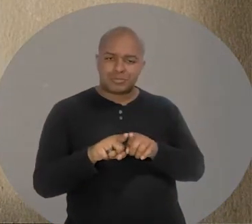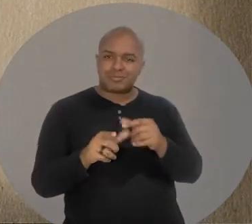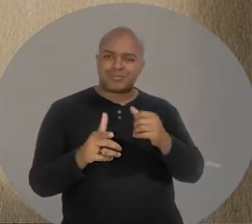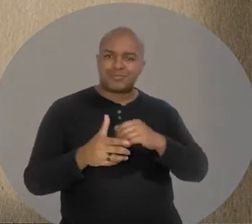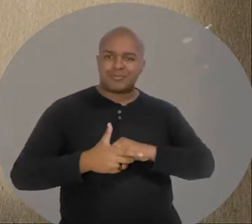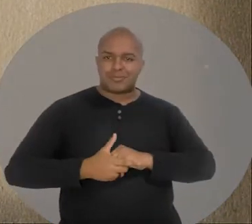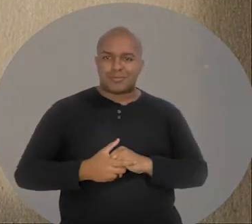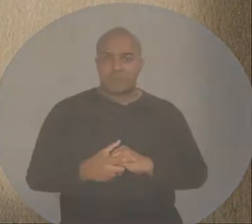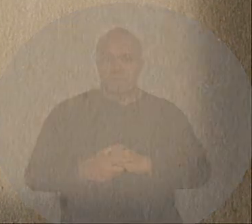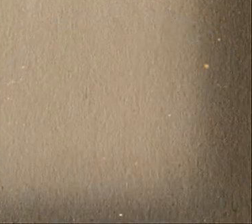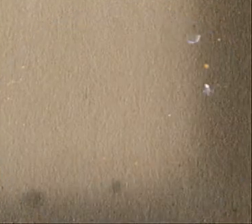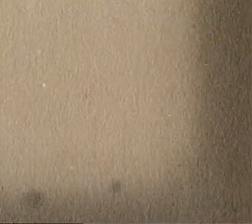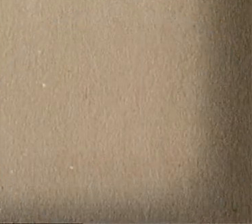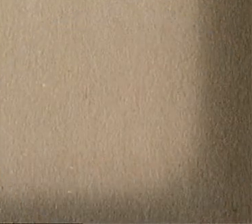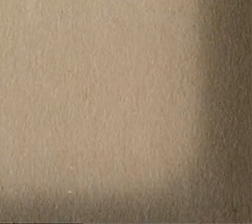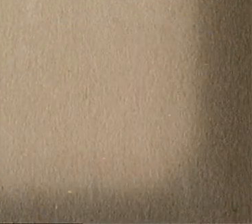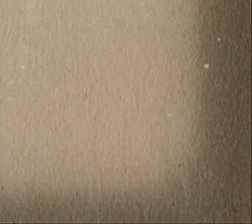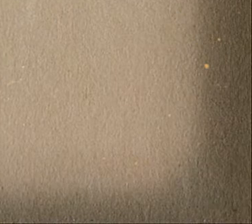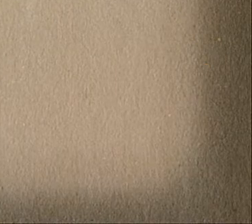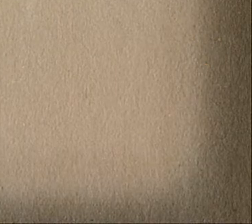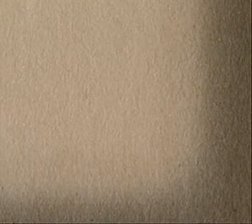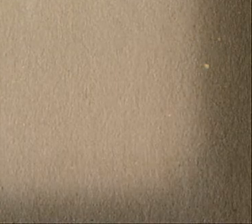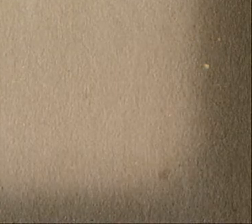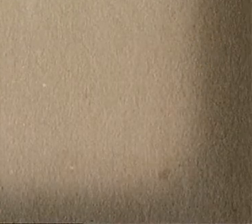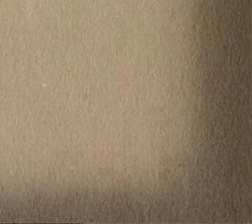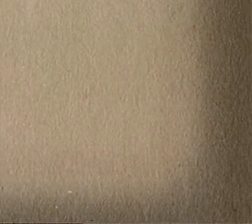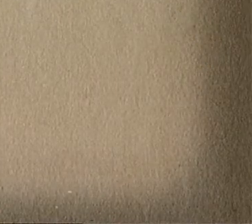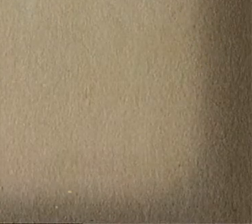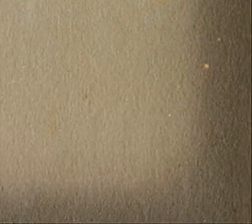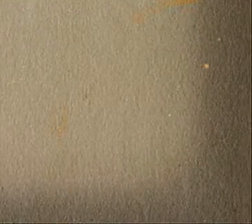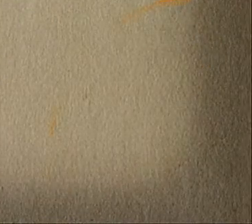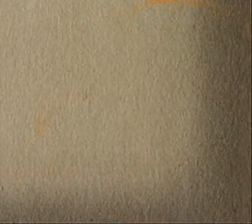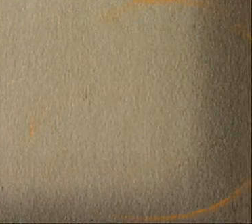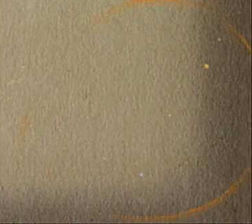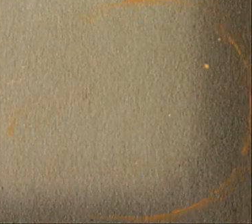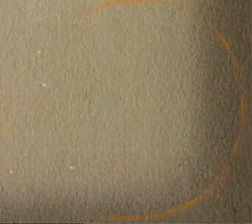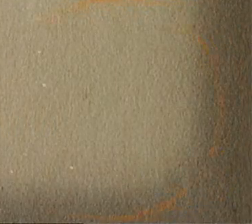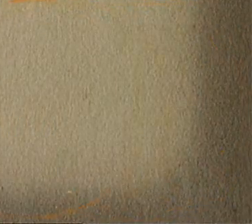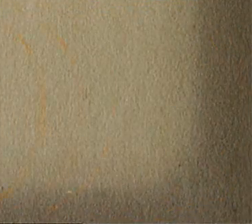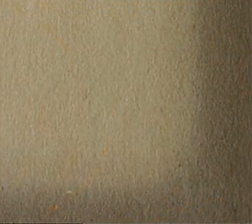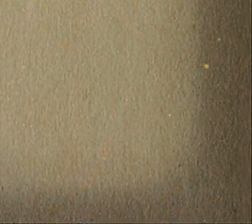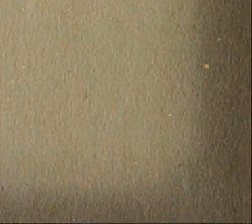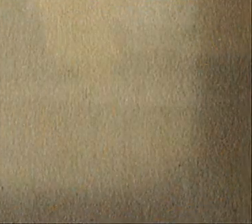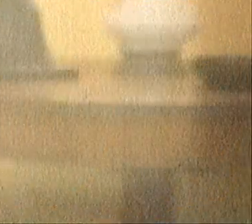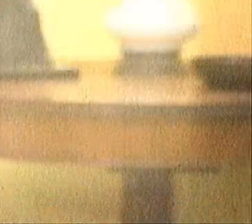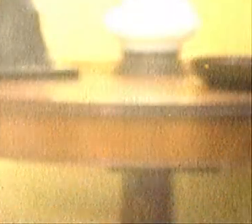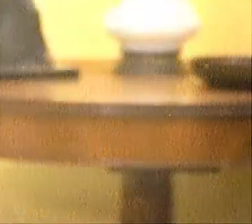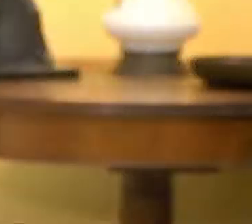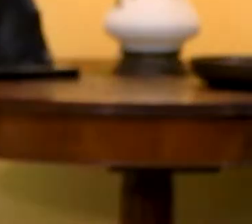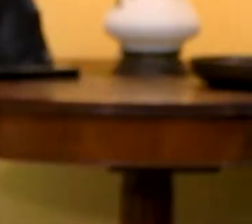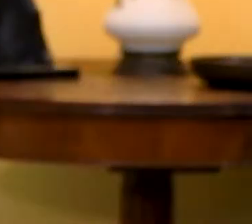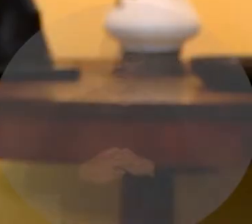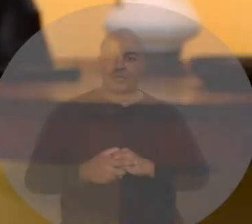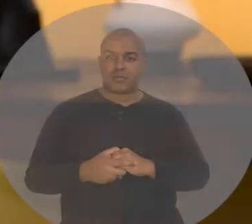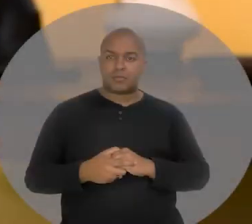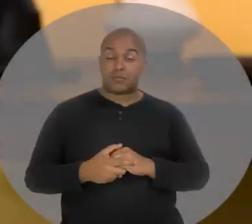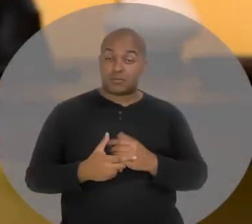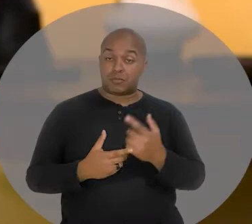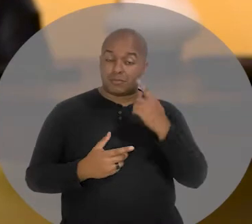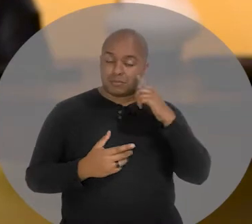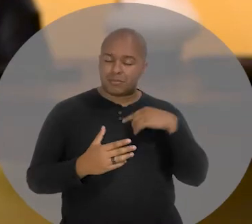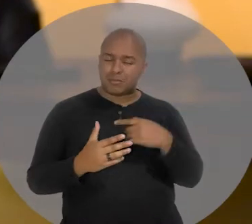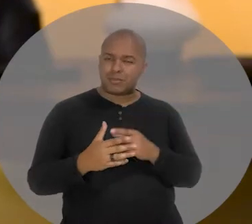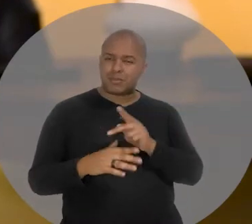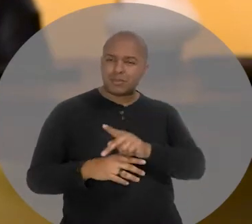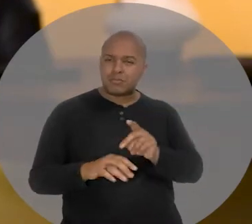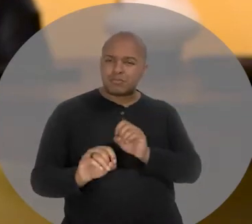Tempo. Ilustração, Frida Kahlo, 1998, Livre Docência, Anita Malfatti. Então, já na Livre Docência,